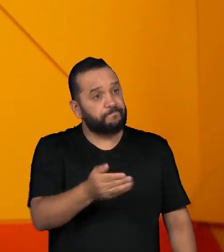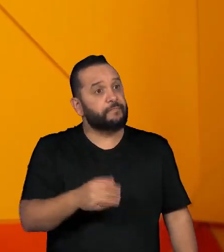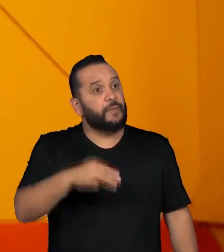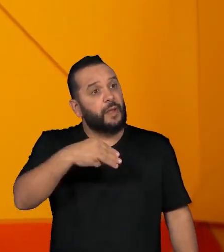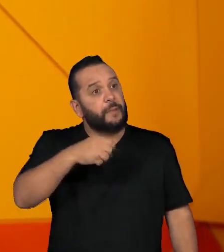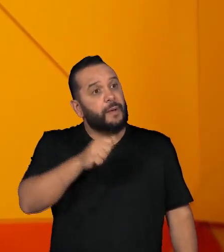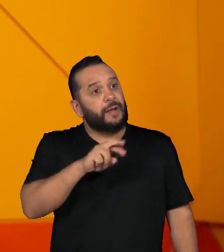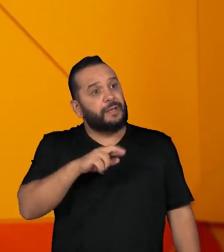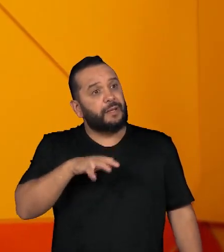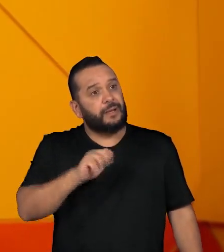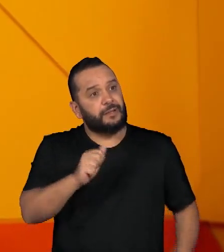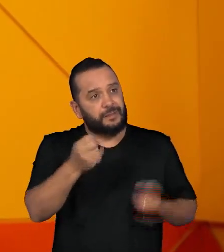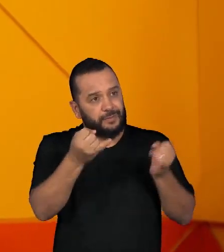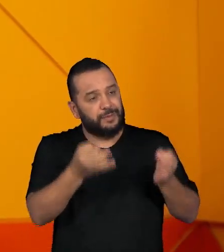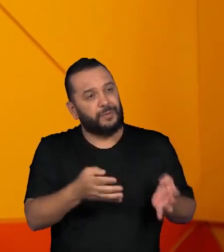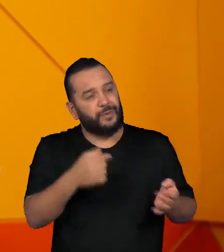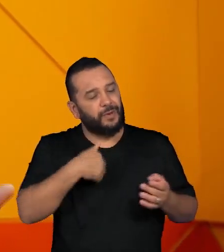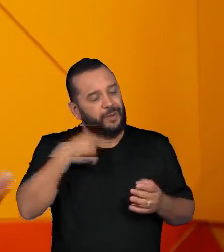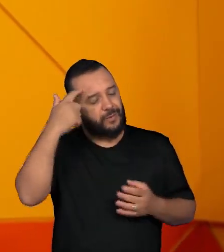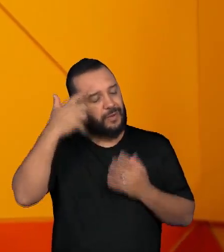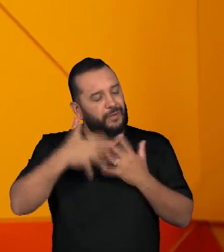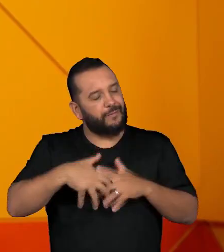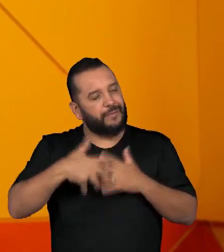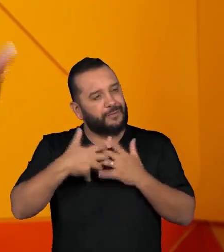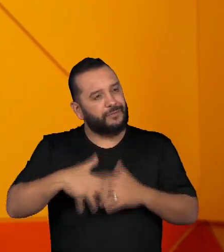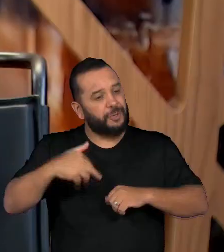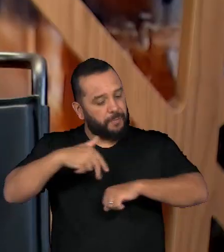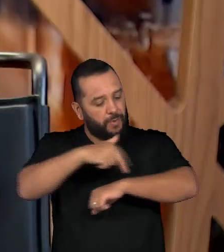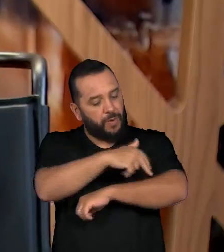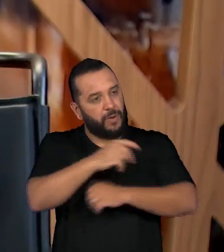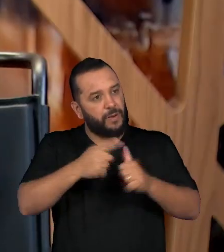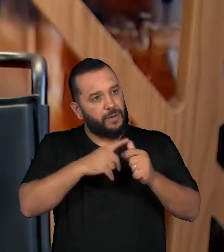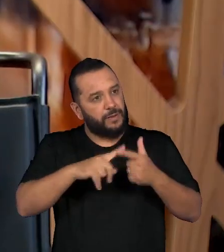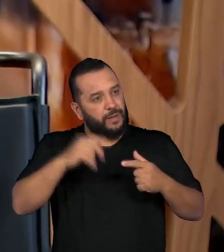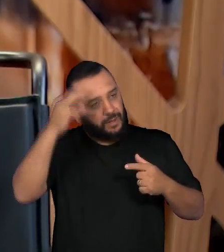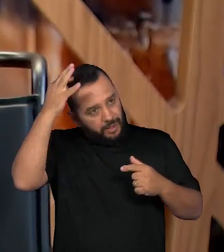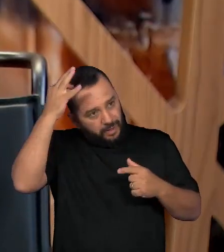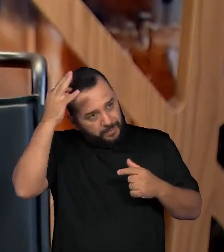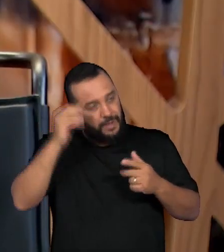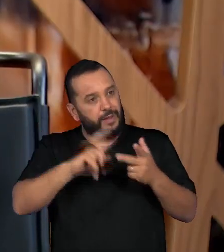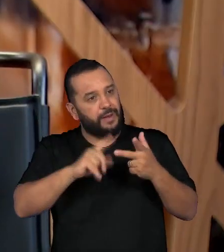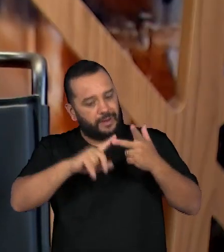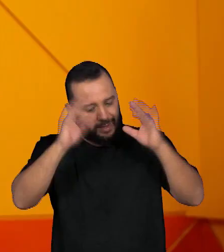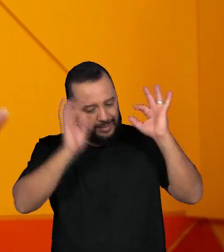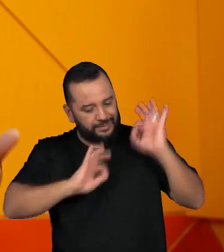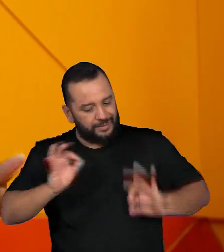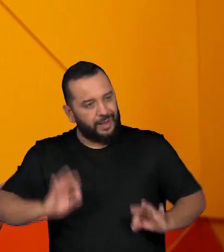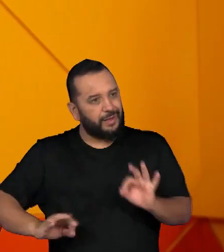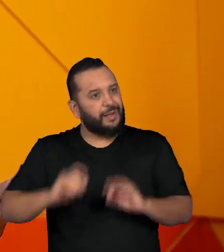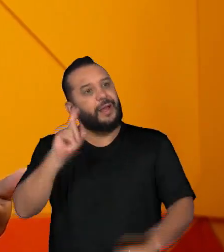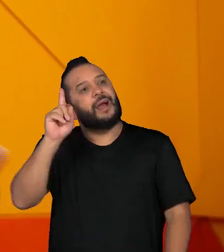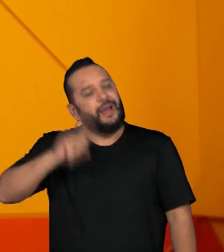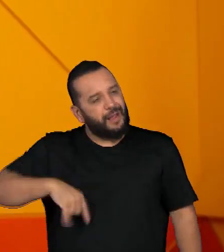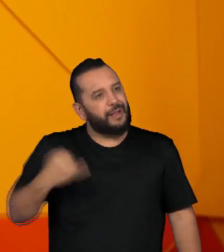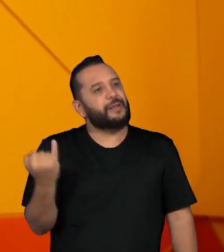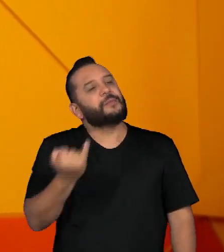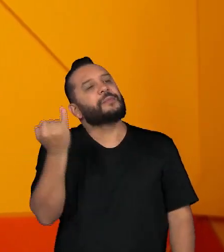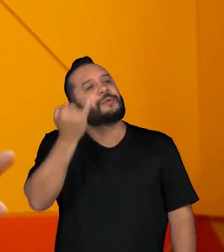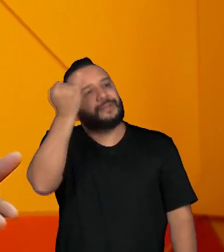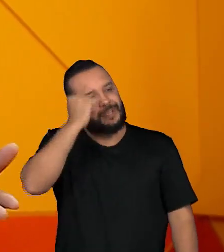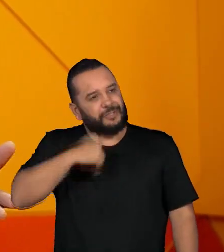Mariana me faz refletir que a moda, o nosso cabelo, a estética, ela é um passo importante para